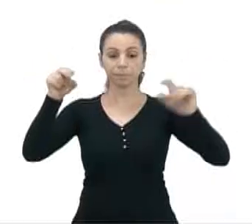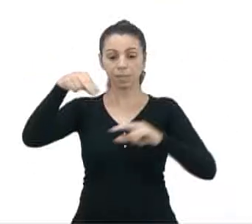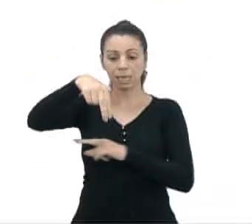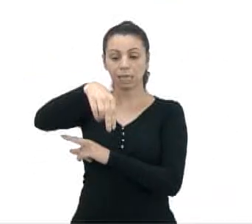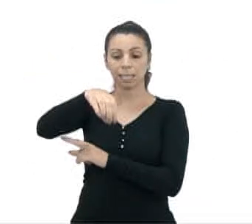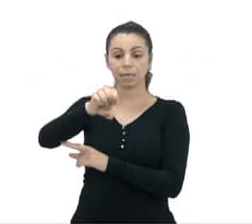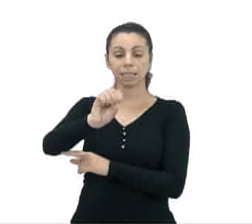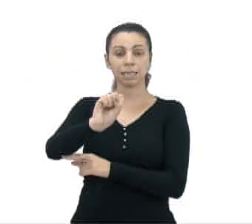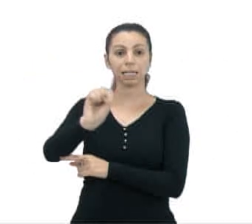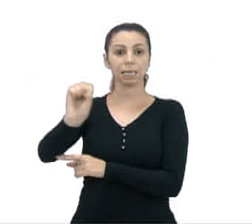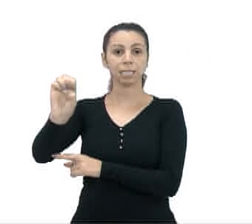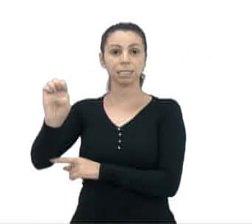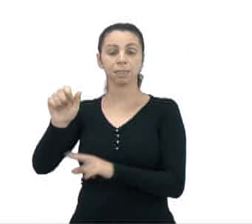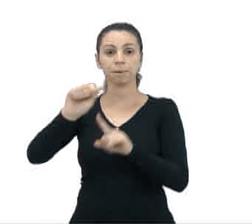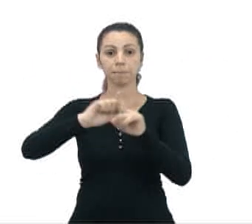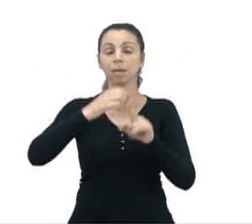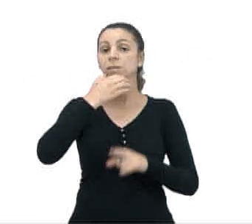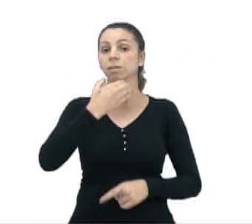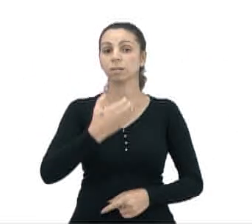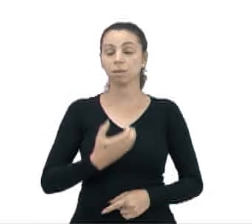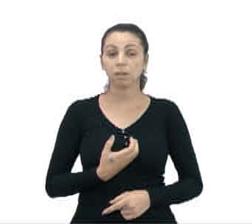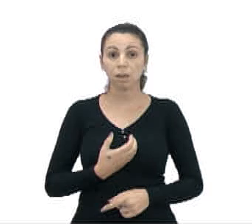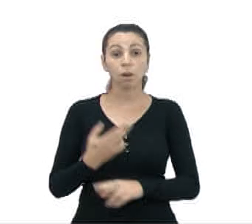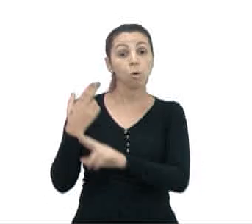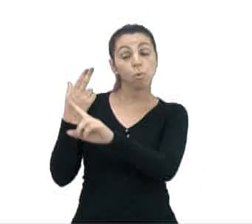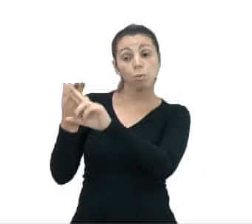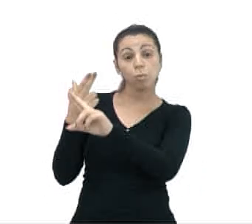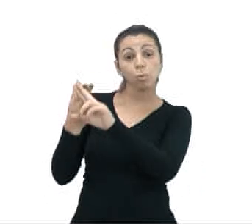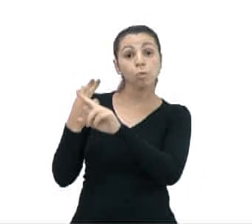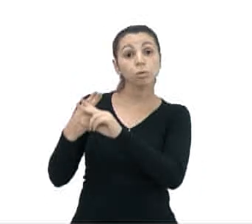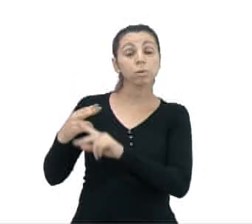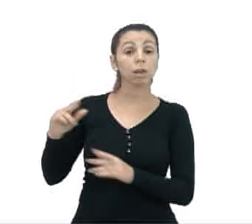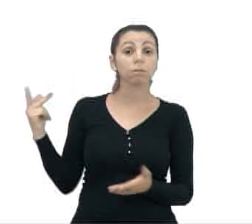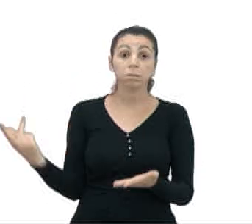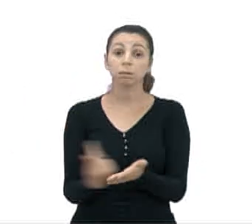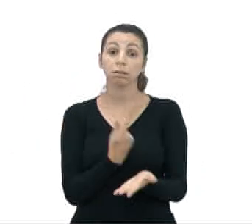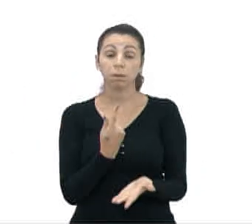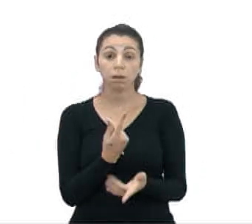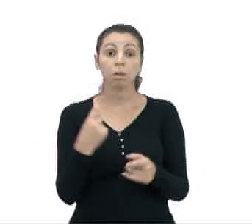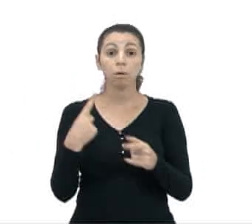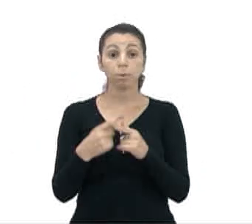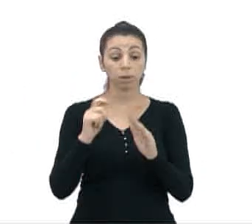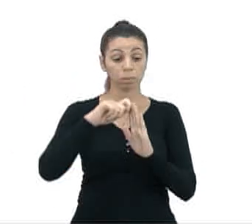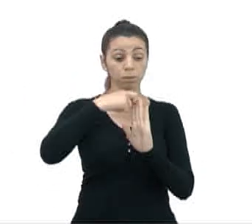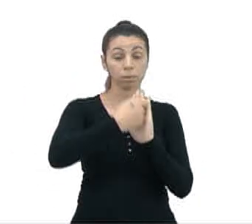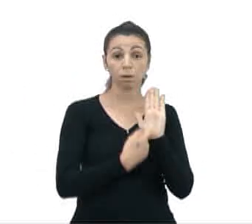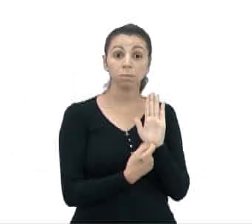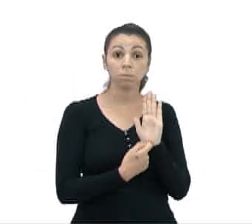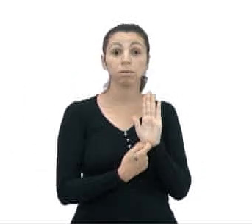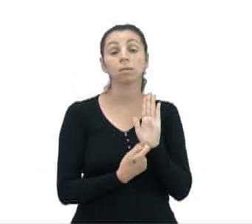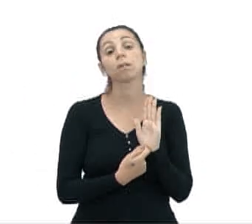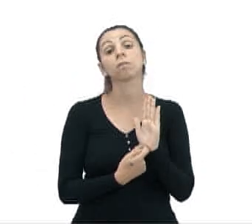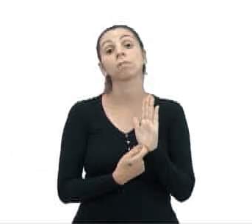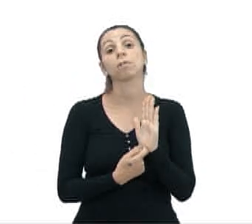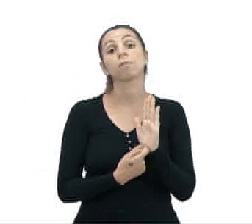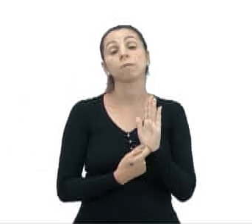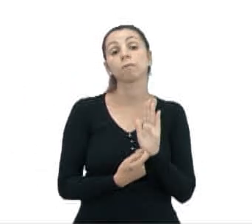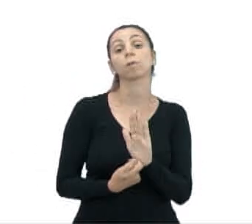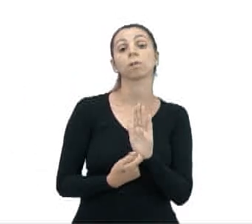de Natal, o uso está incorreto, já que o texto foi escrito em dezembro. Eu